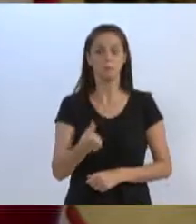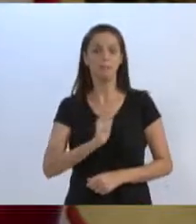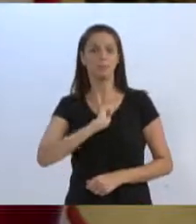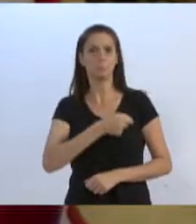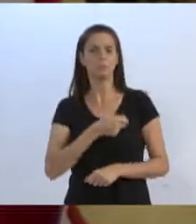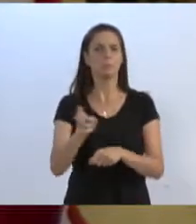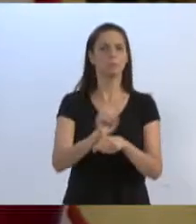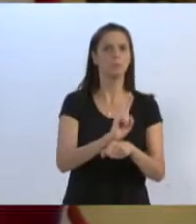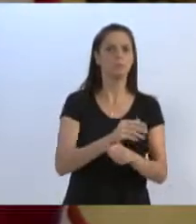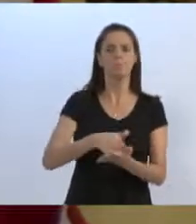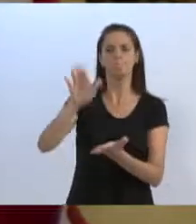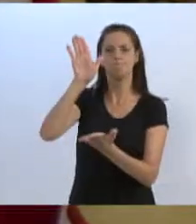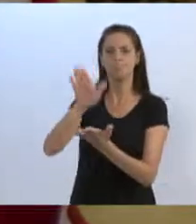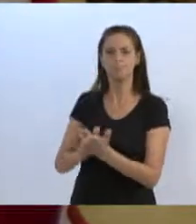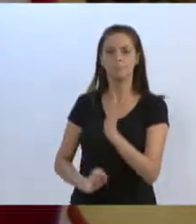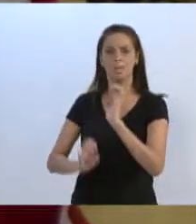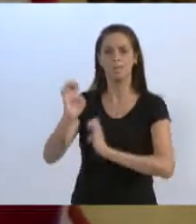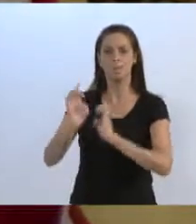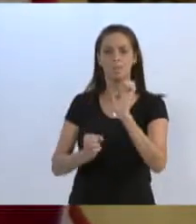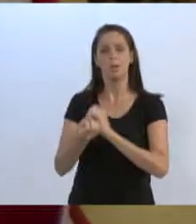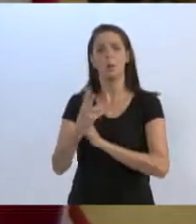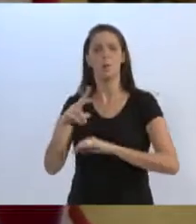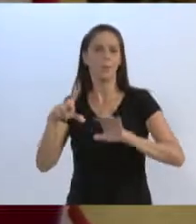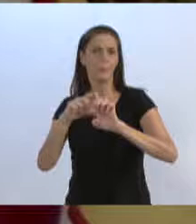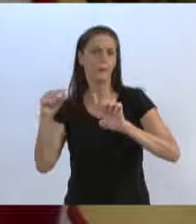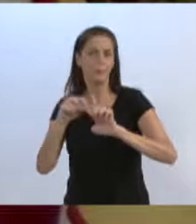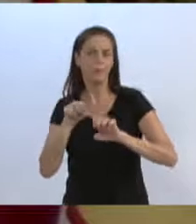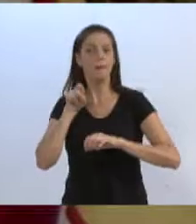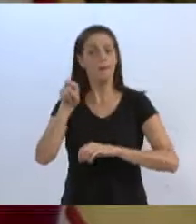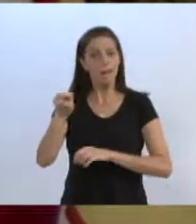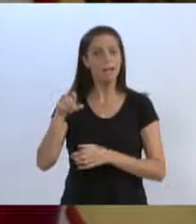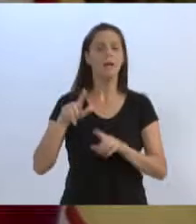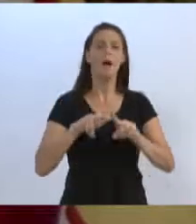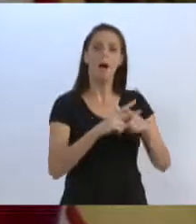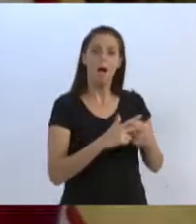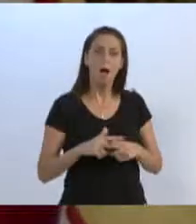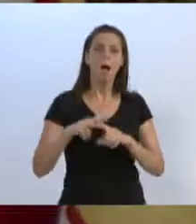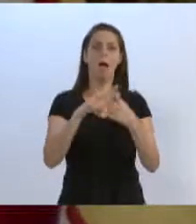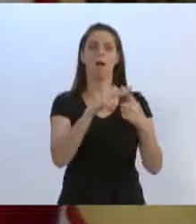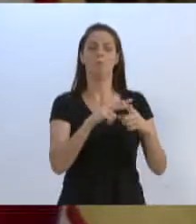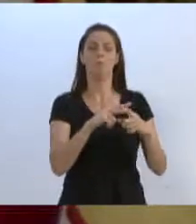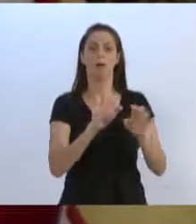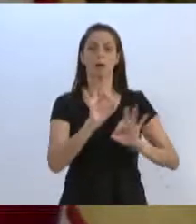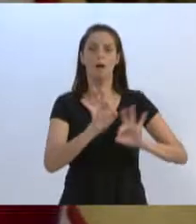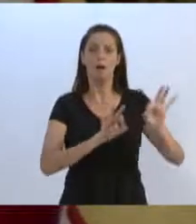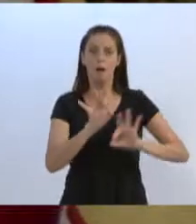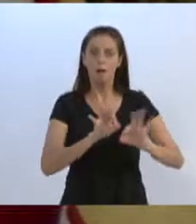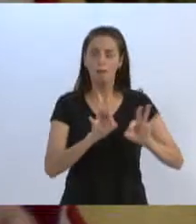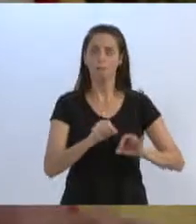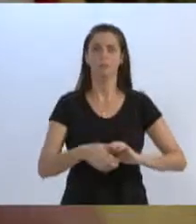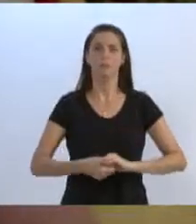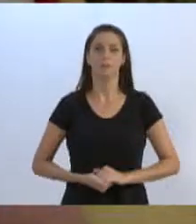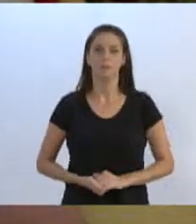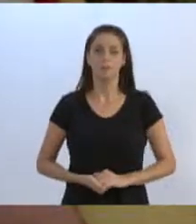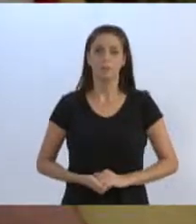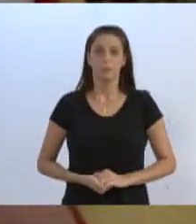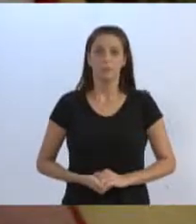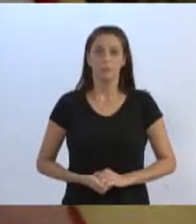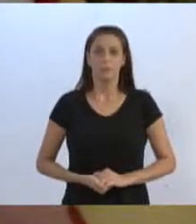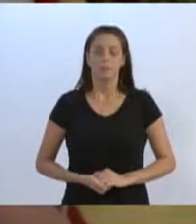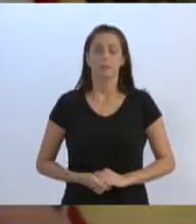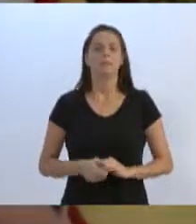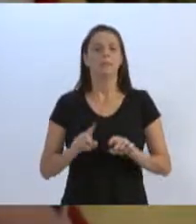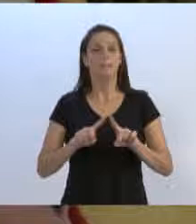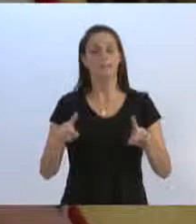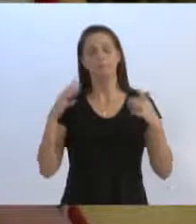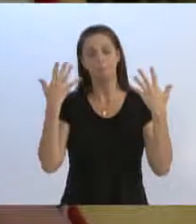essa empresa ou esse empresário para que faça esse trabalho na sociedade, nessa rua. Mas quero parabenizar